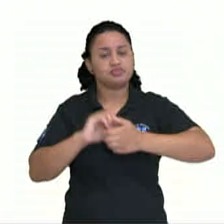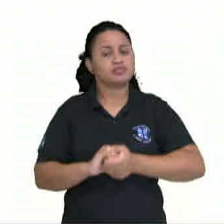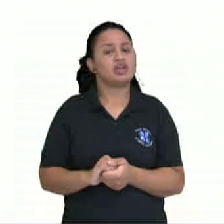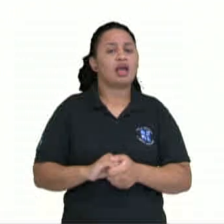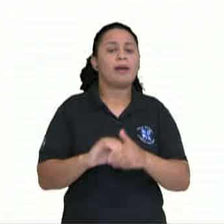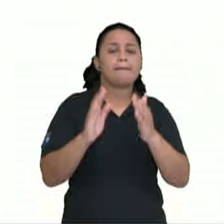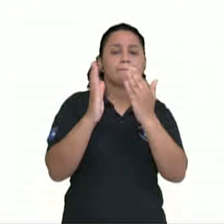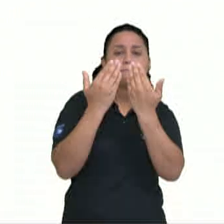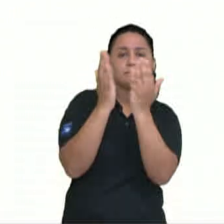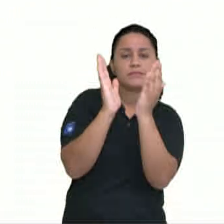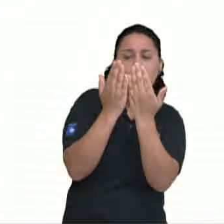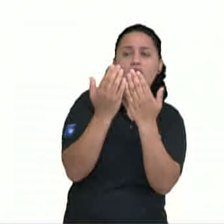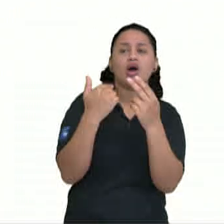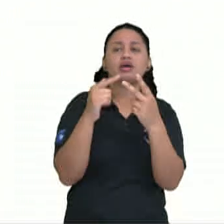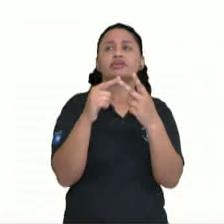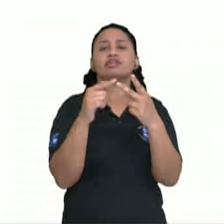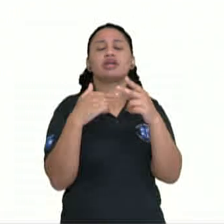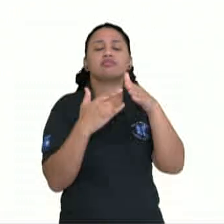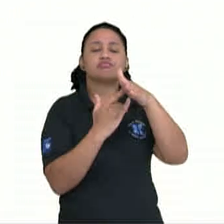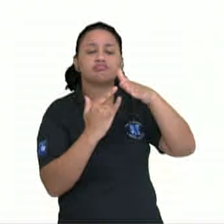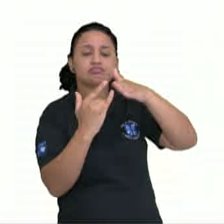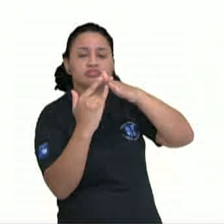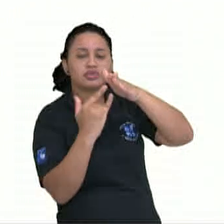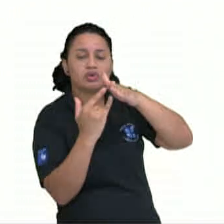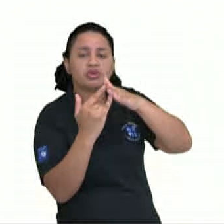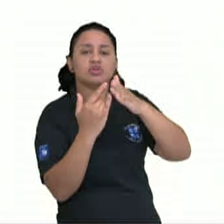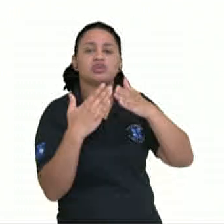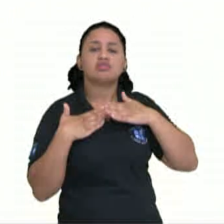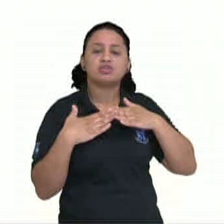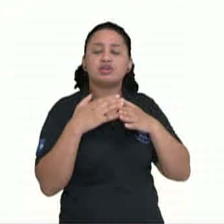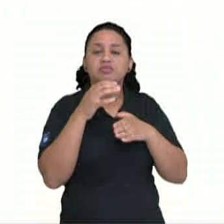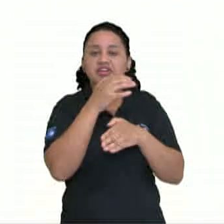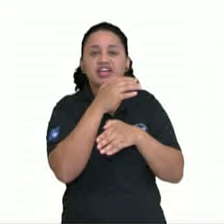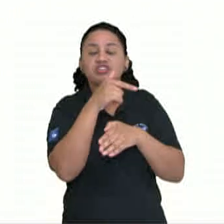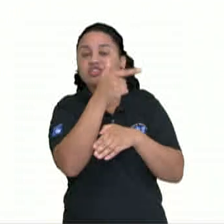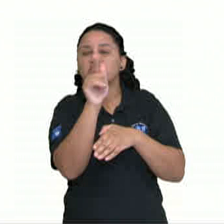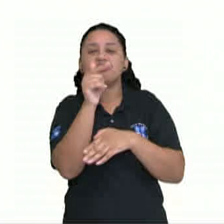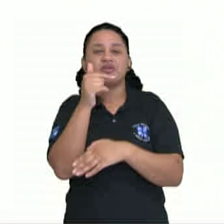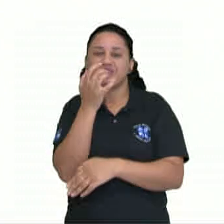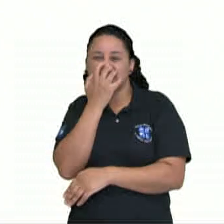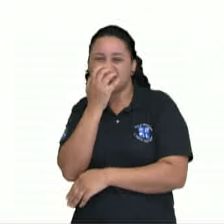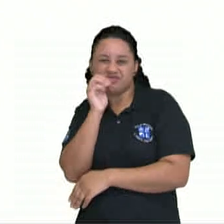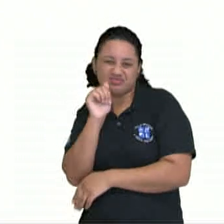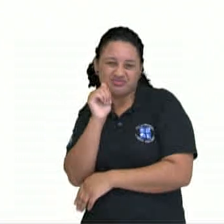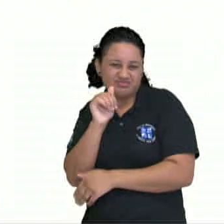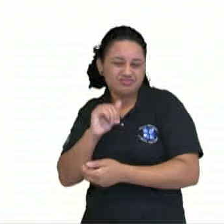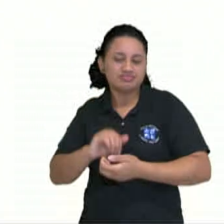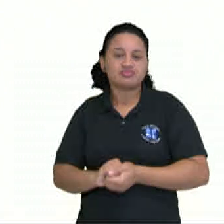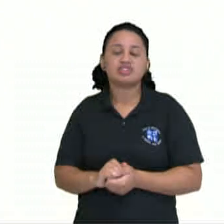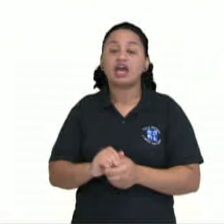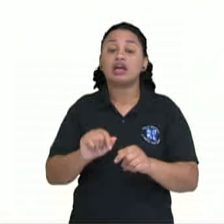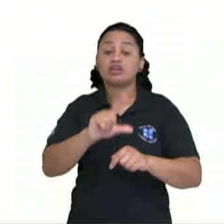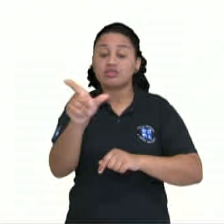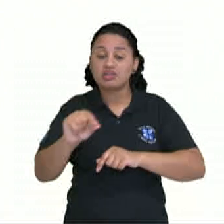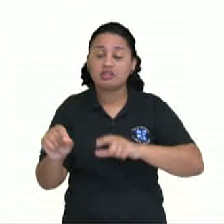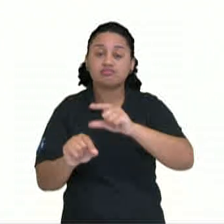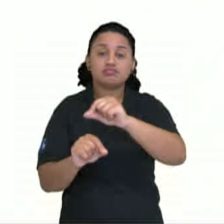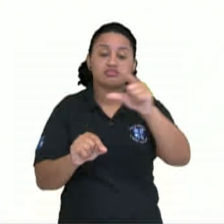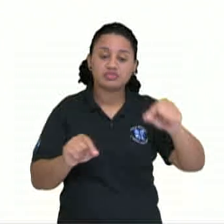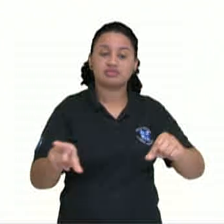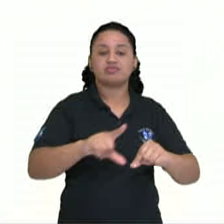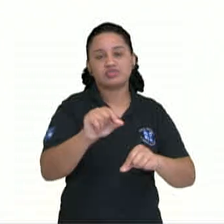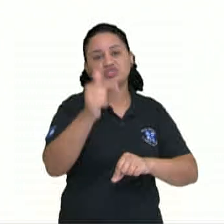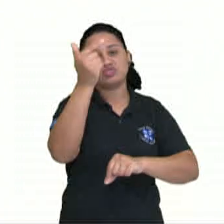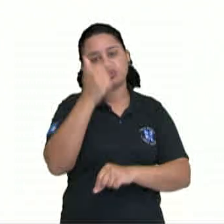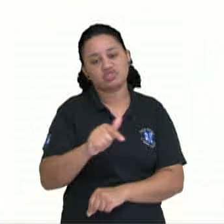porta, o vão de uma ponte, o corpo quente de uma cadela. E os ratos voltaram a